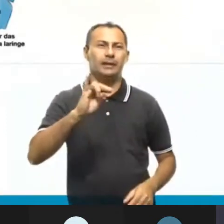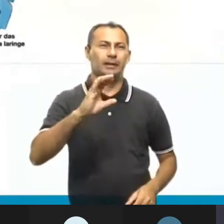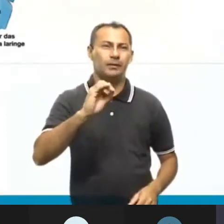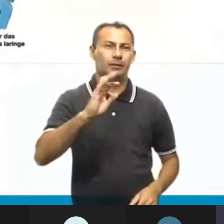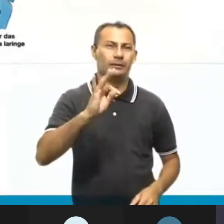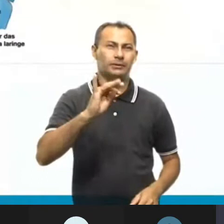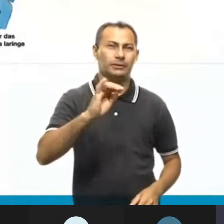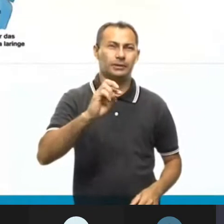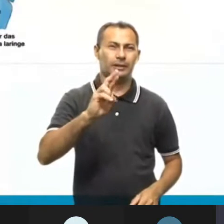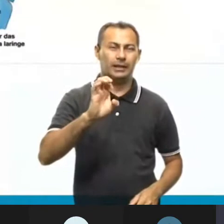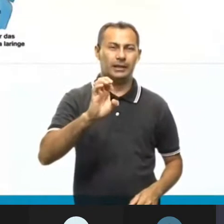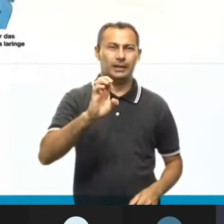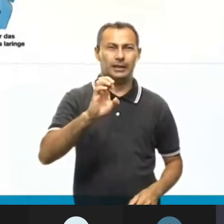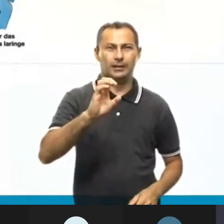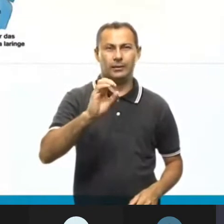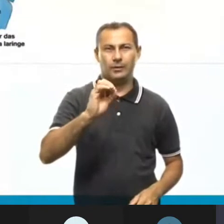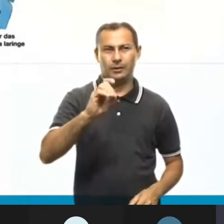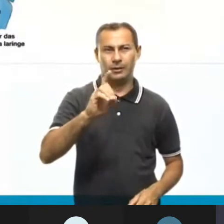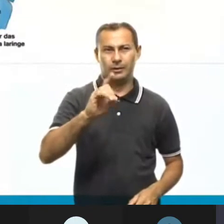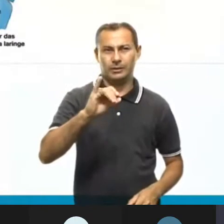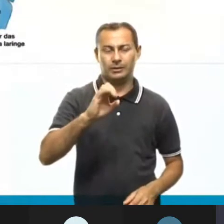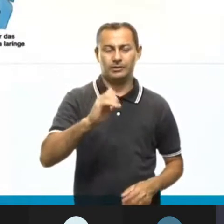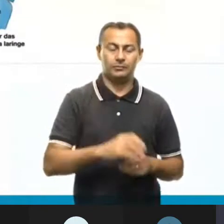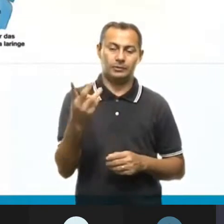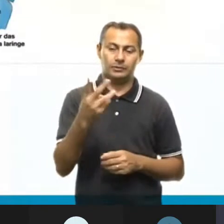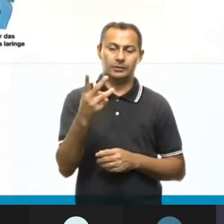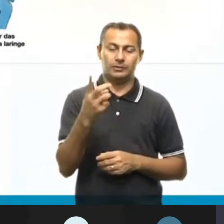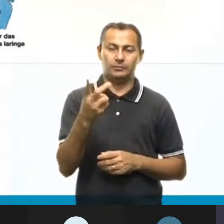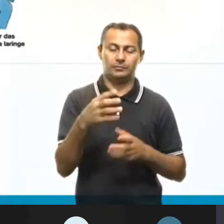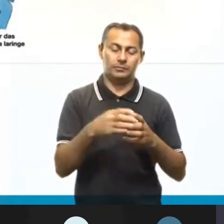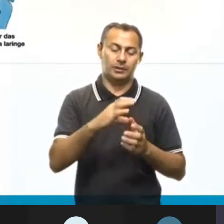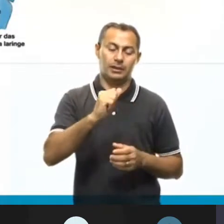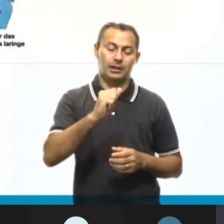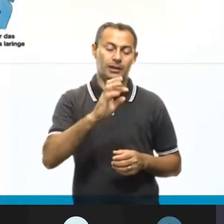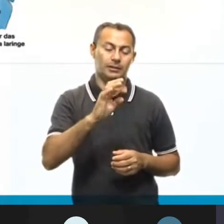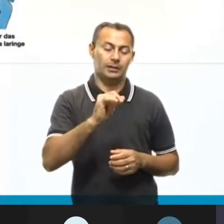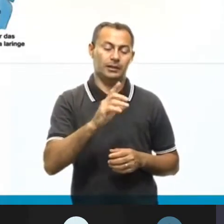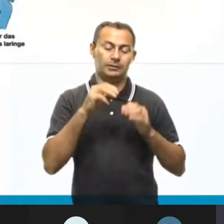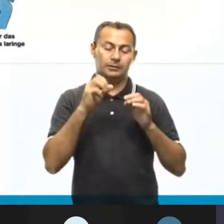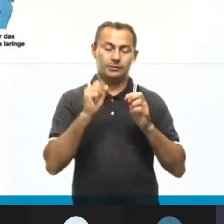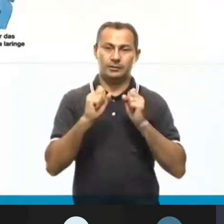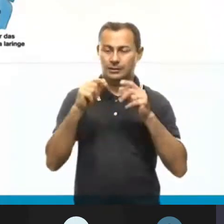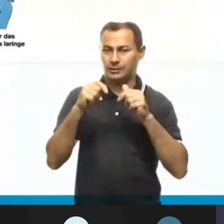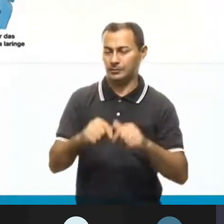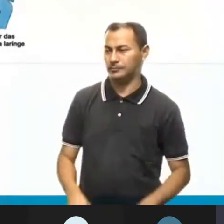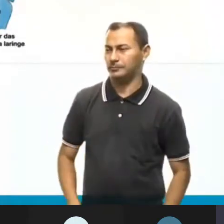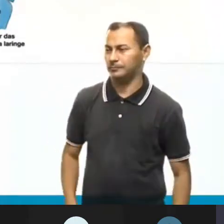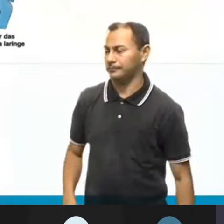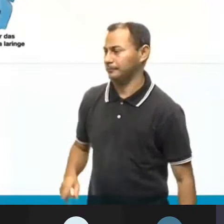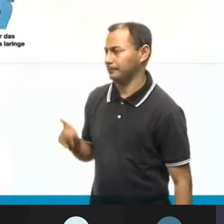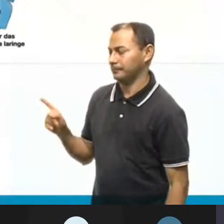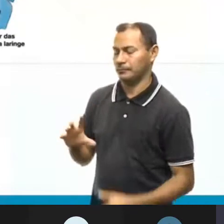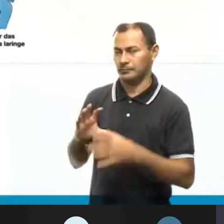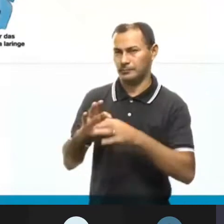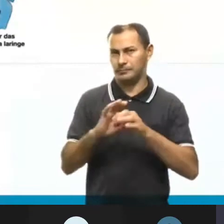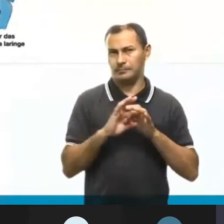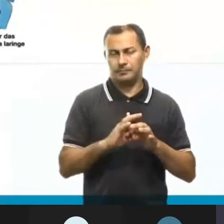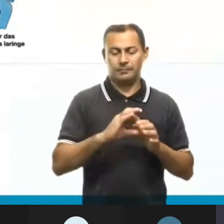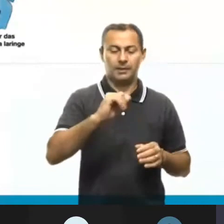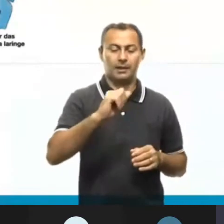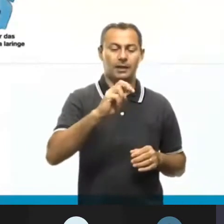cricotireoideo, tá? Então, cricotireoideo, unindo essas duas cartilagens aqui, tá? E aqui, ó,